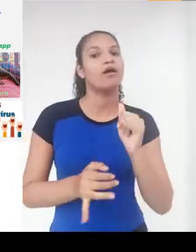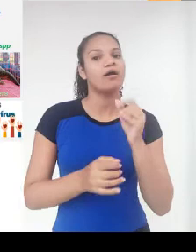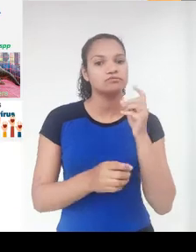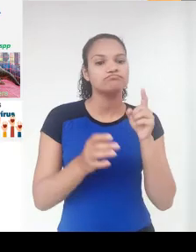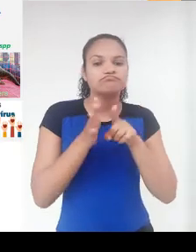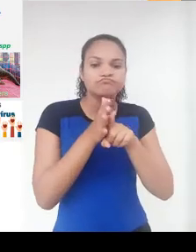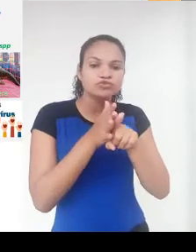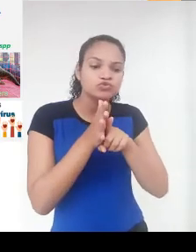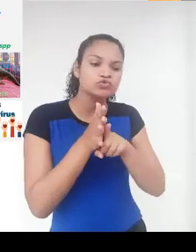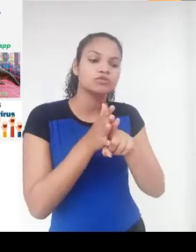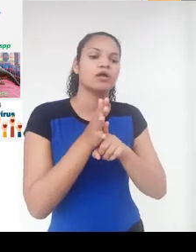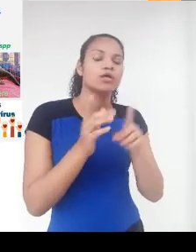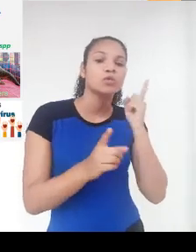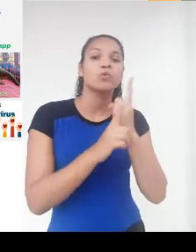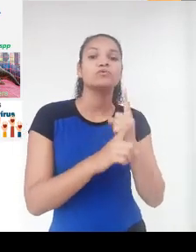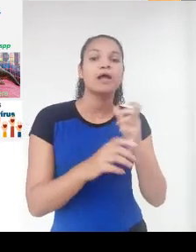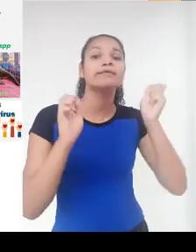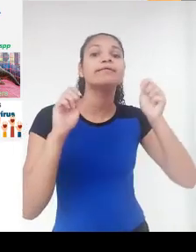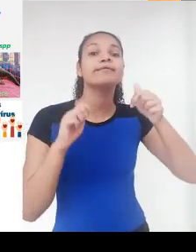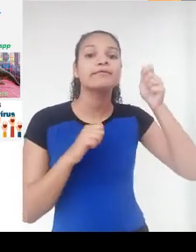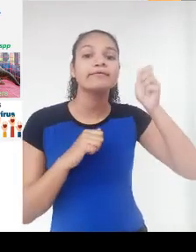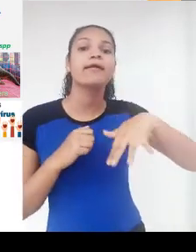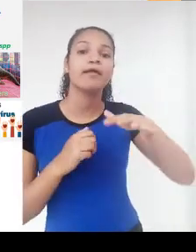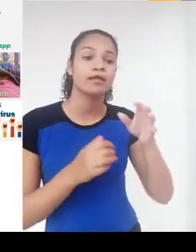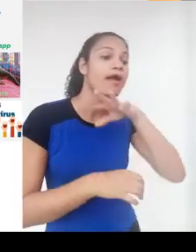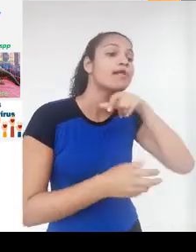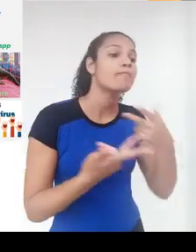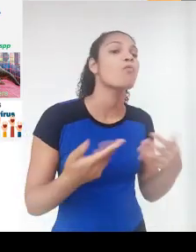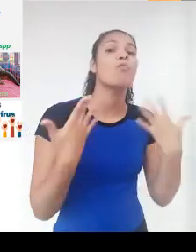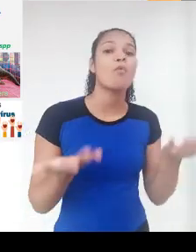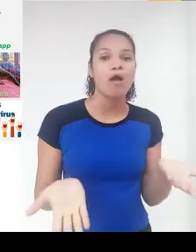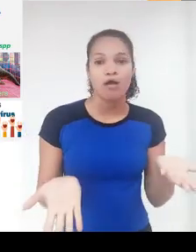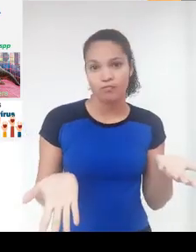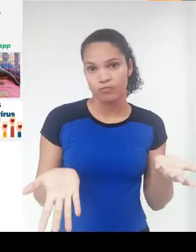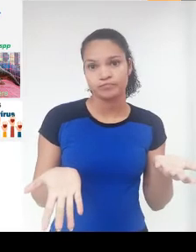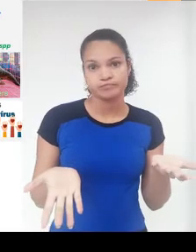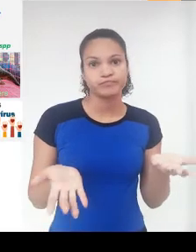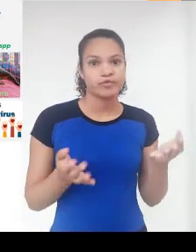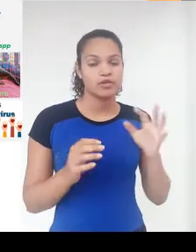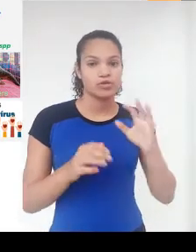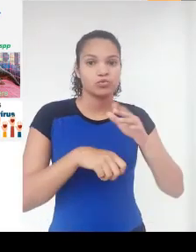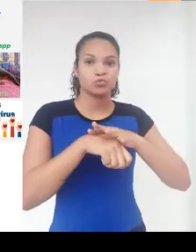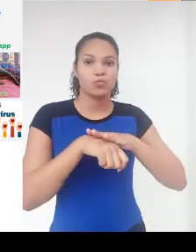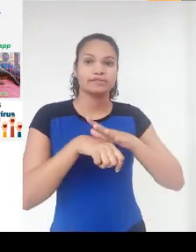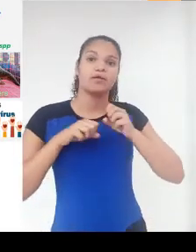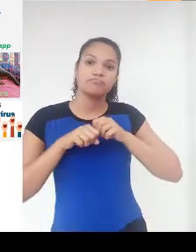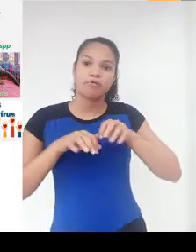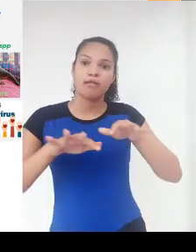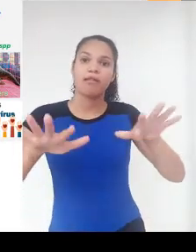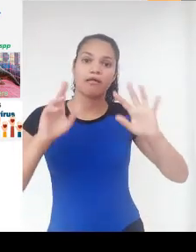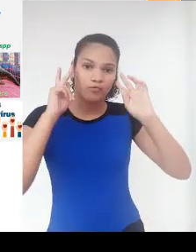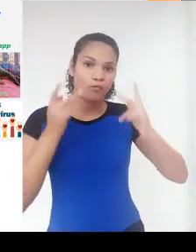de descobrir se realmente foi este animal ou algum outro animal que transmitiu a doença, o vírus,